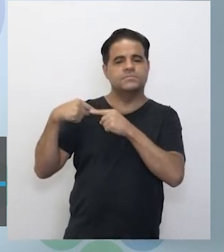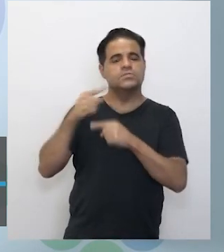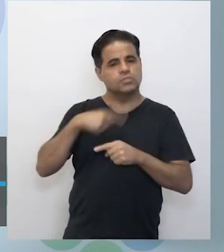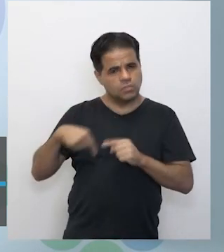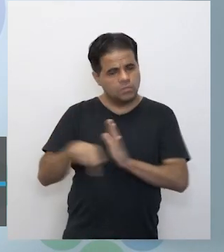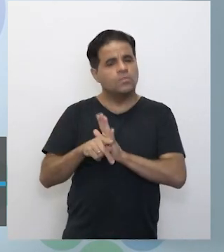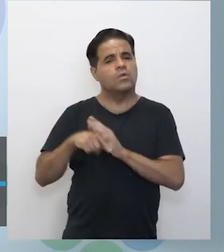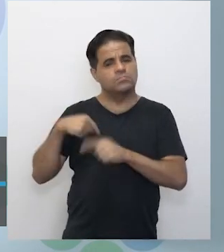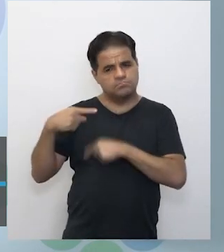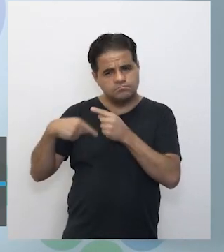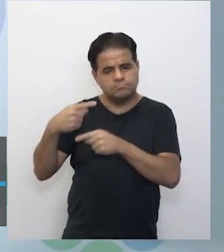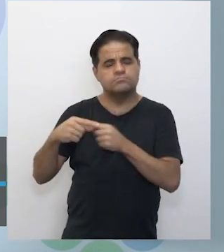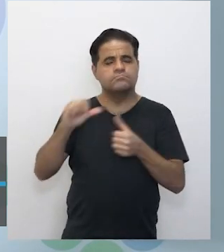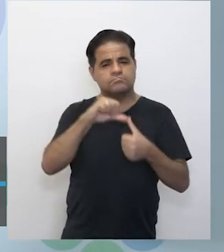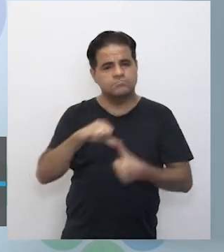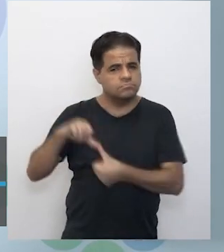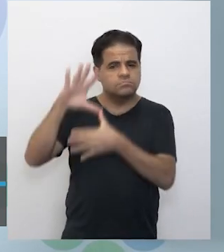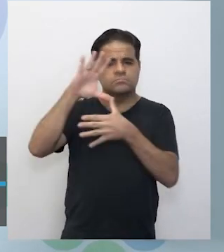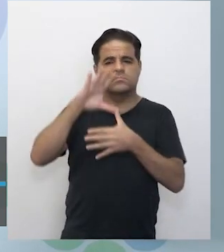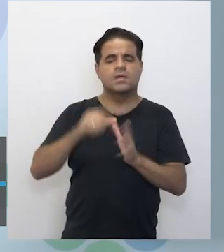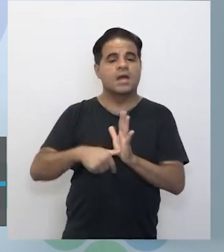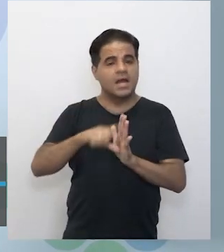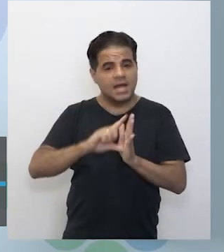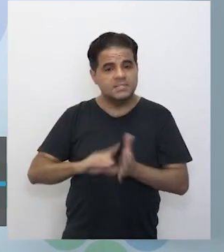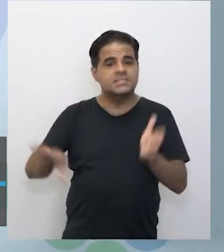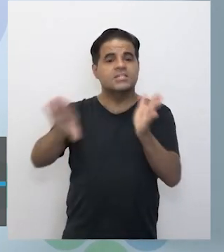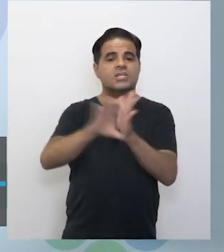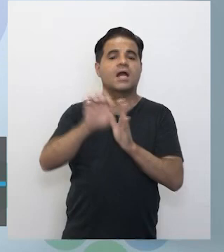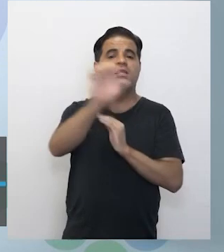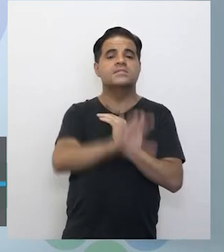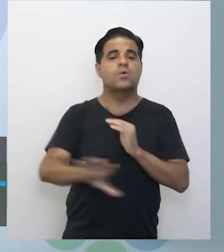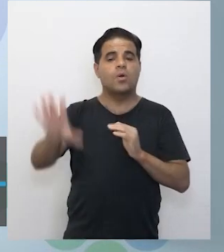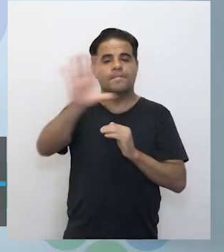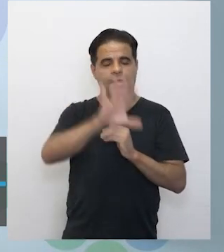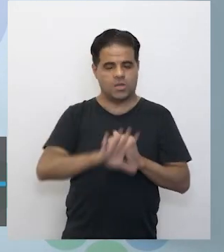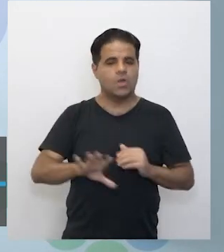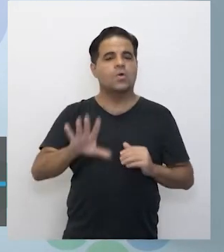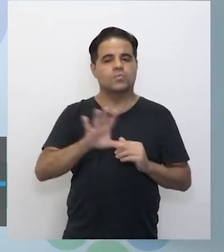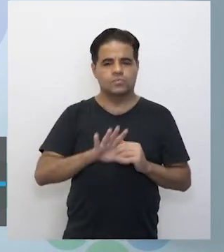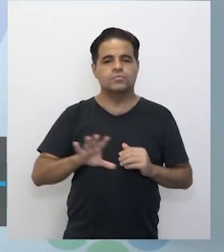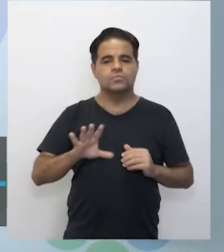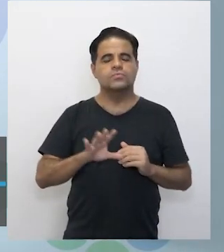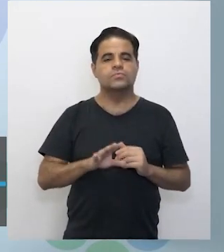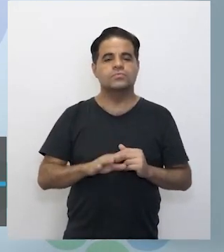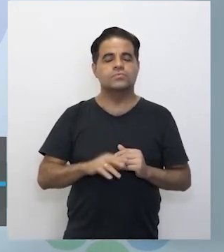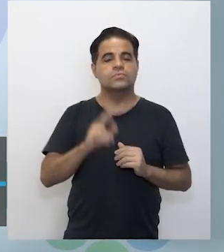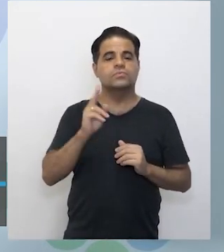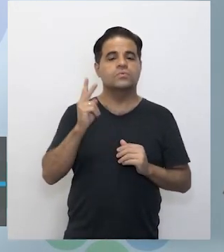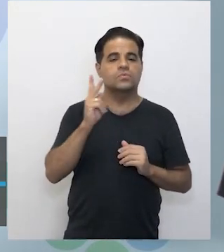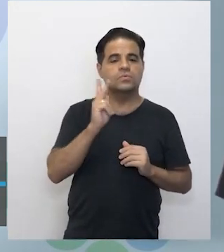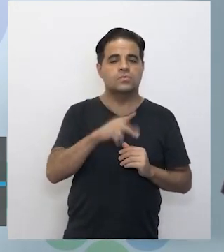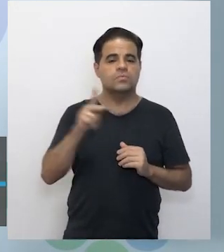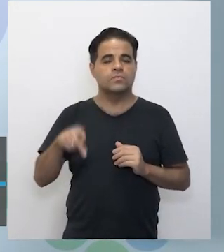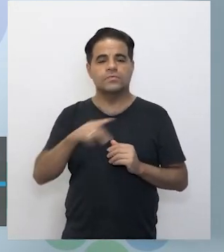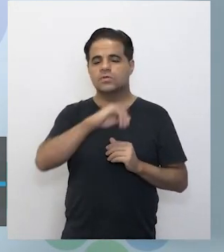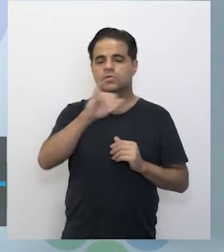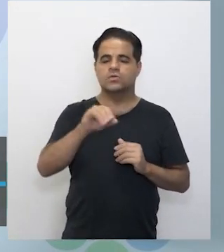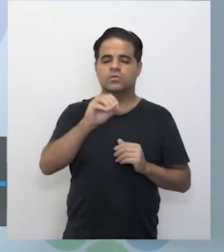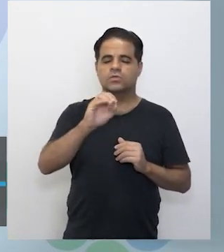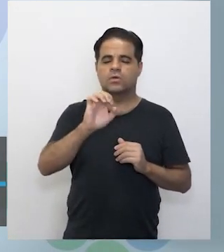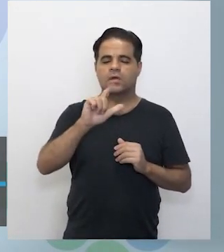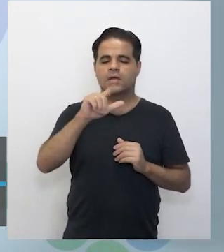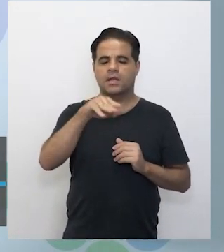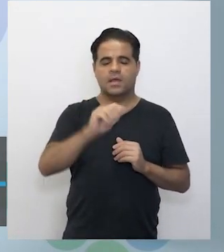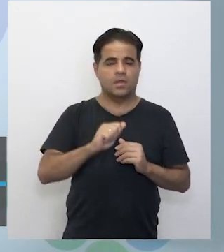povos nativos das Américas antes da chegada dos europeus. Segundo a professora Joelma,